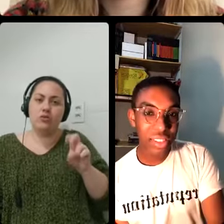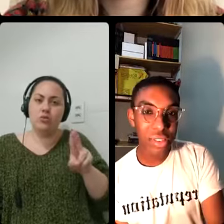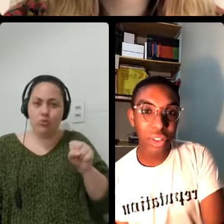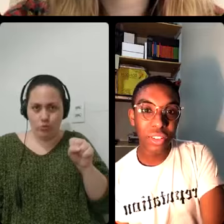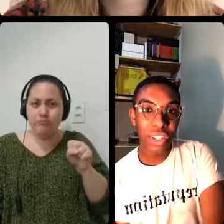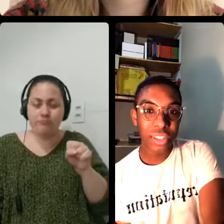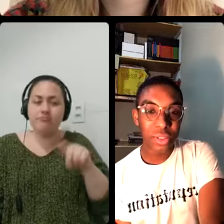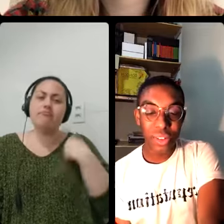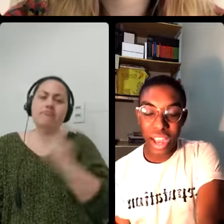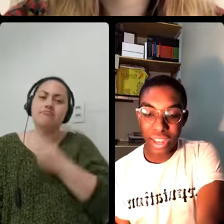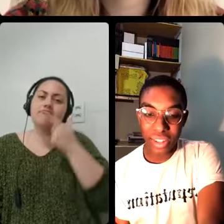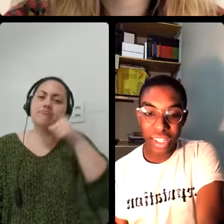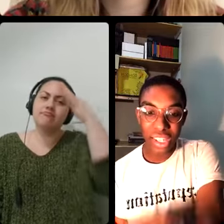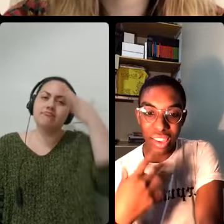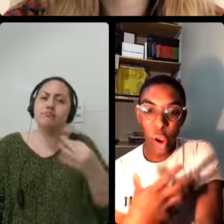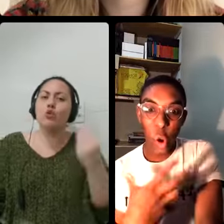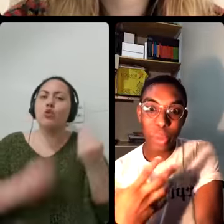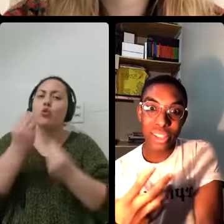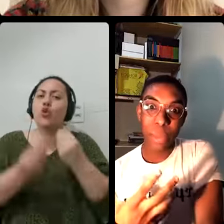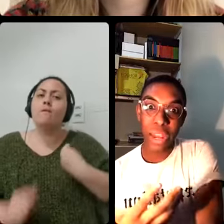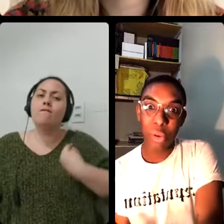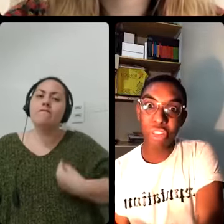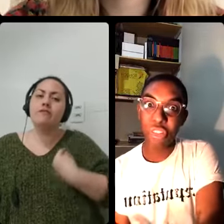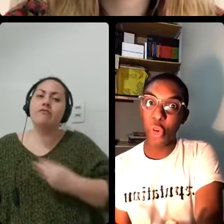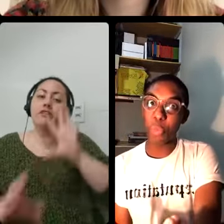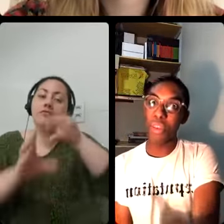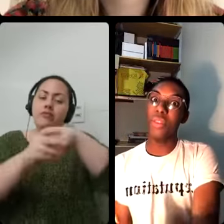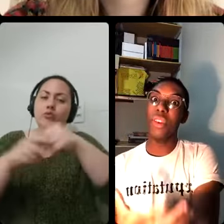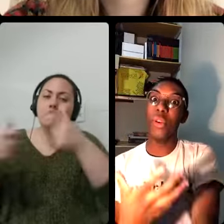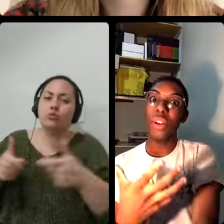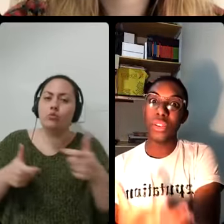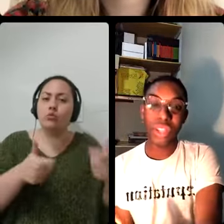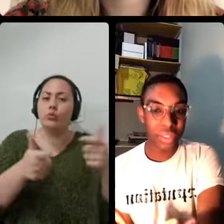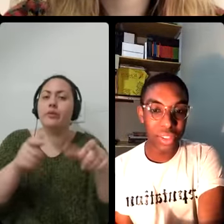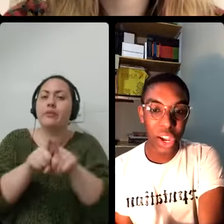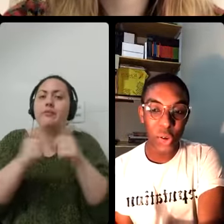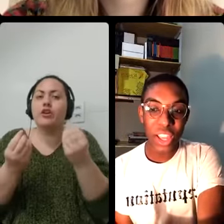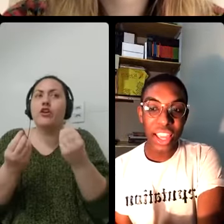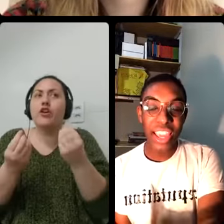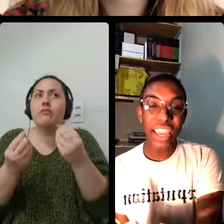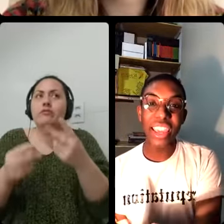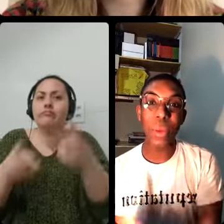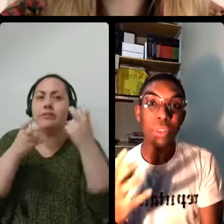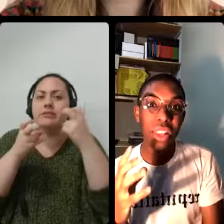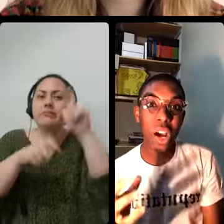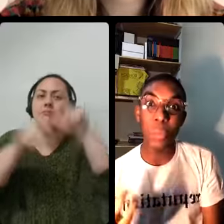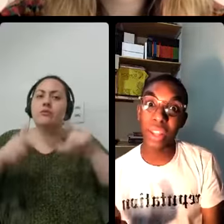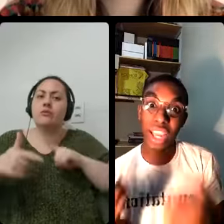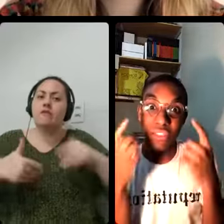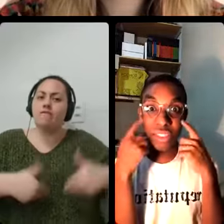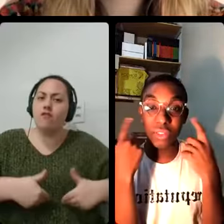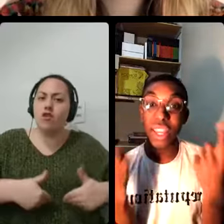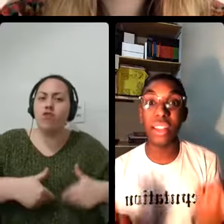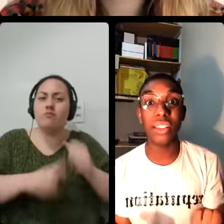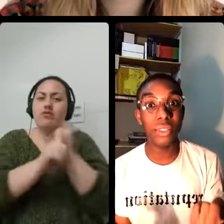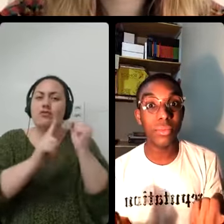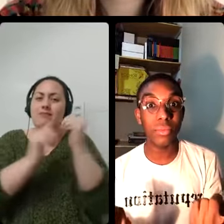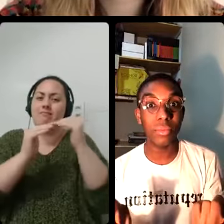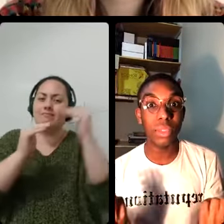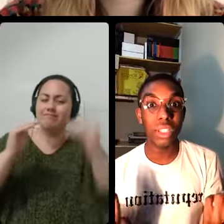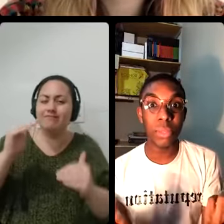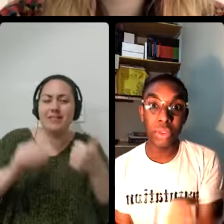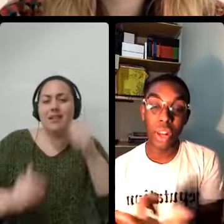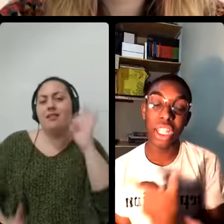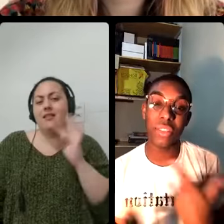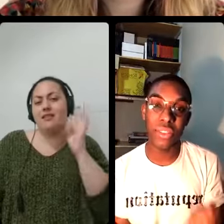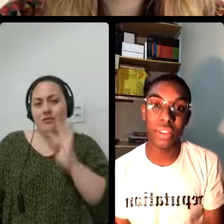viver nesses lugares e como é se deparar com a fome e com a desigualdade social. E aí é muito legal porque daí a visão dela